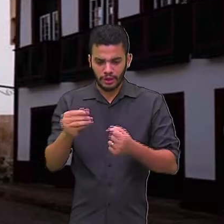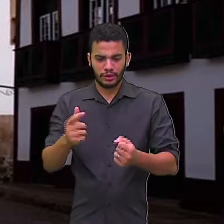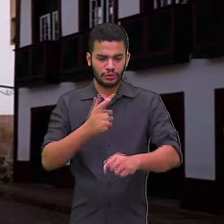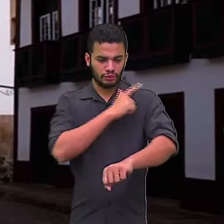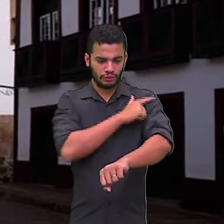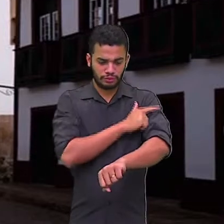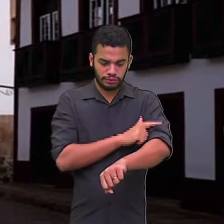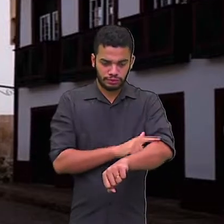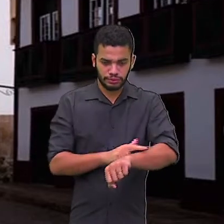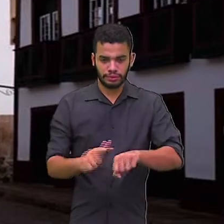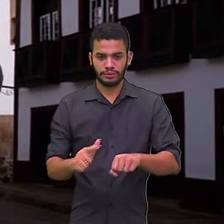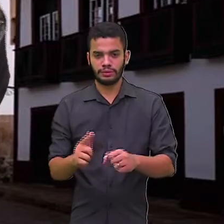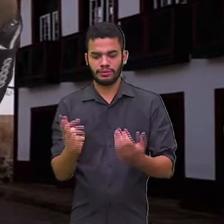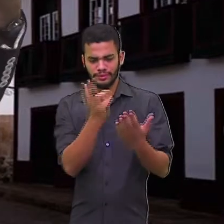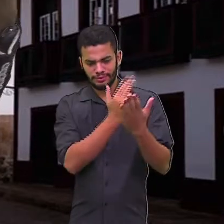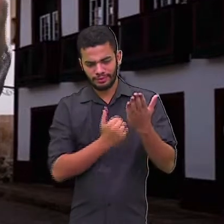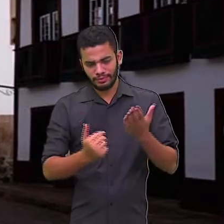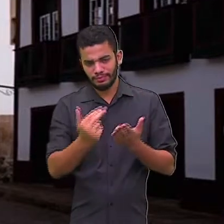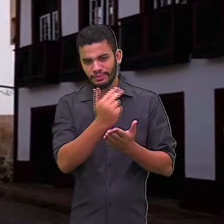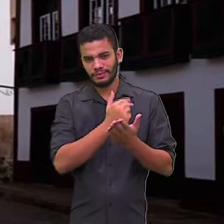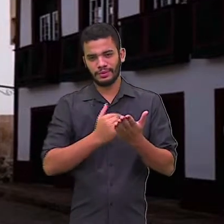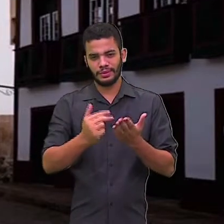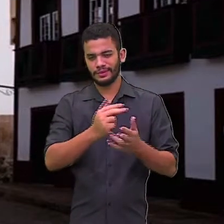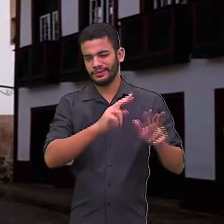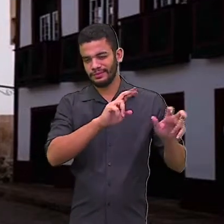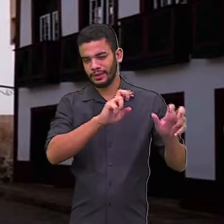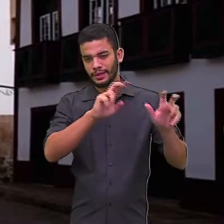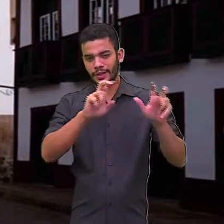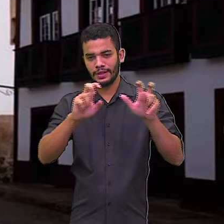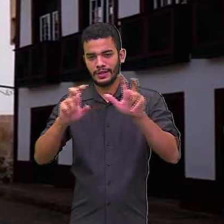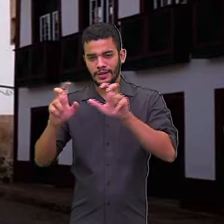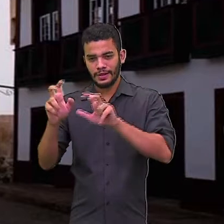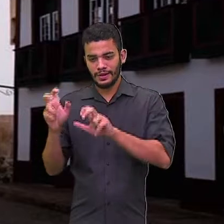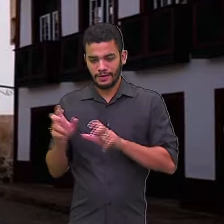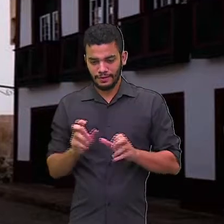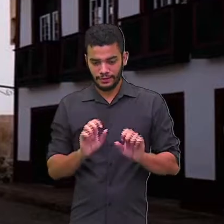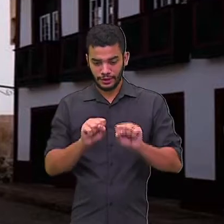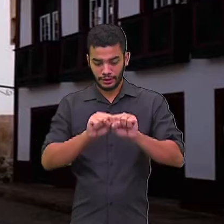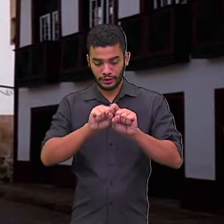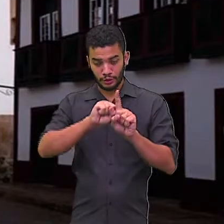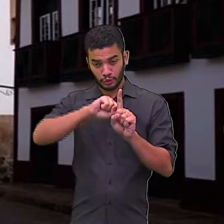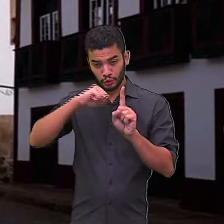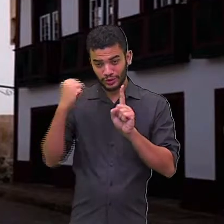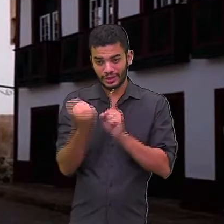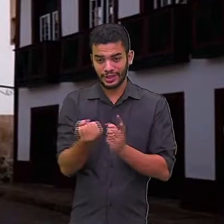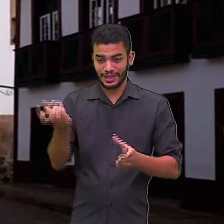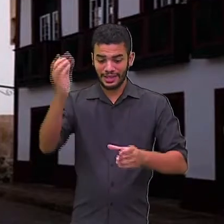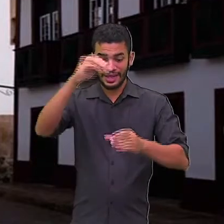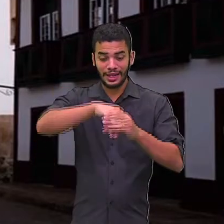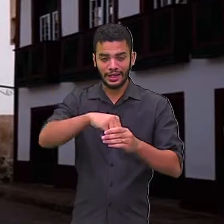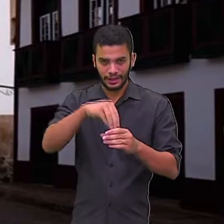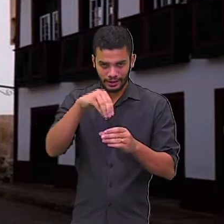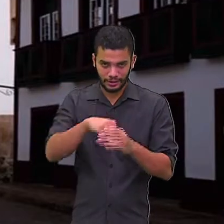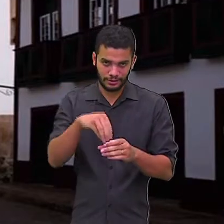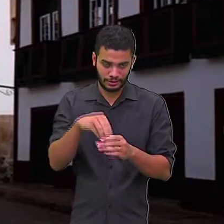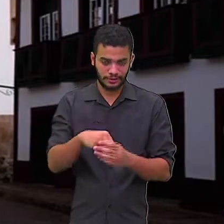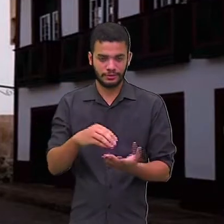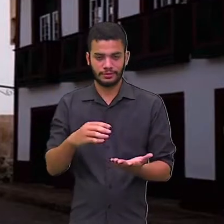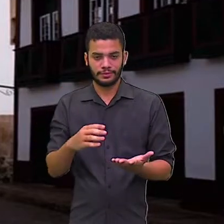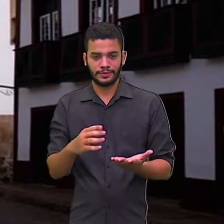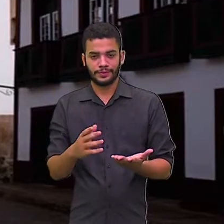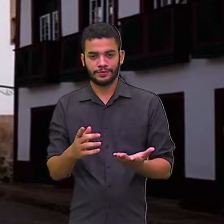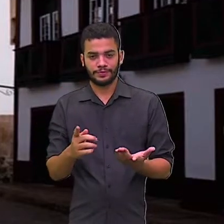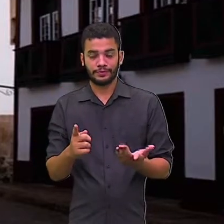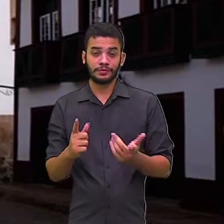a arte e outros aspectos de uma dada sociedade. É uma noção que funciona